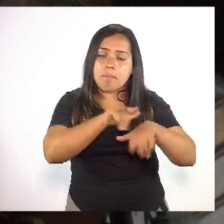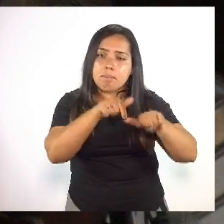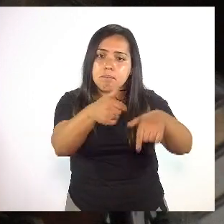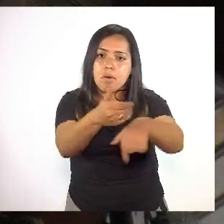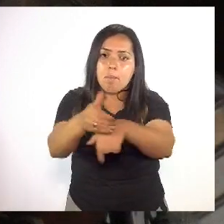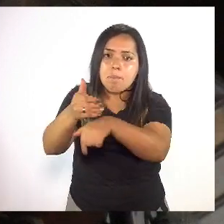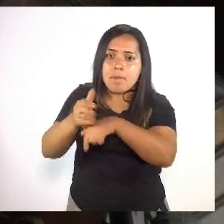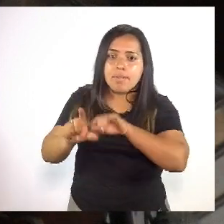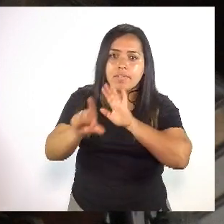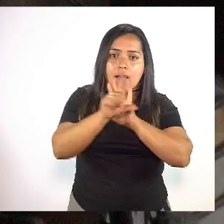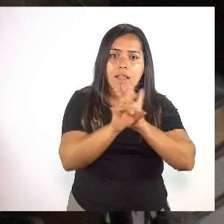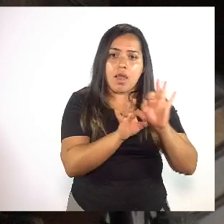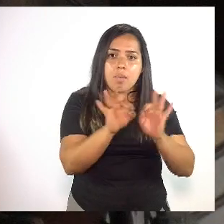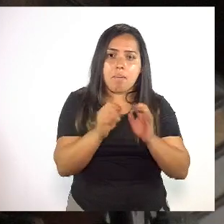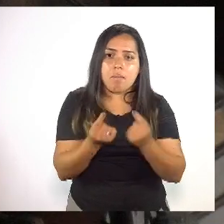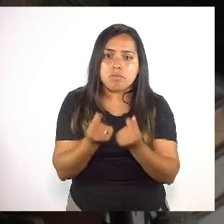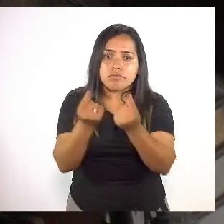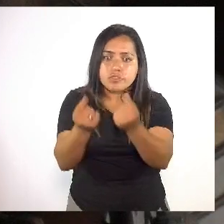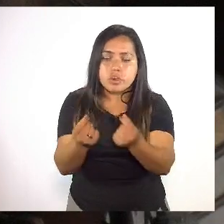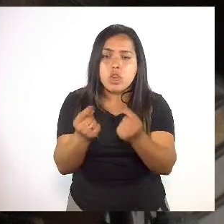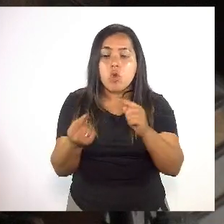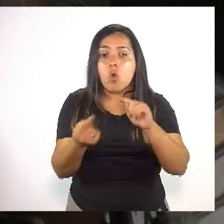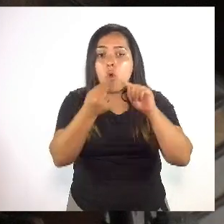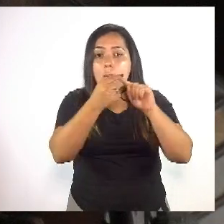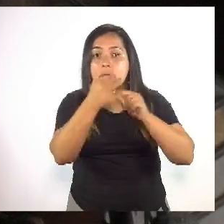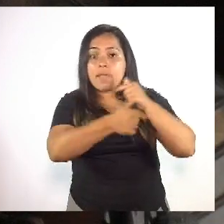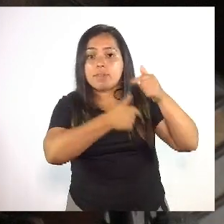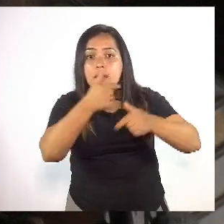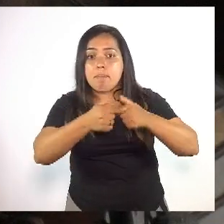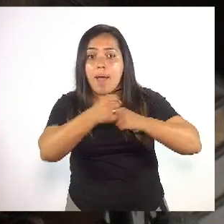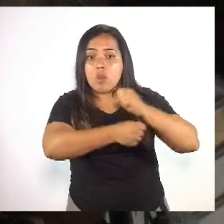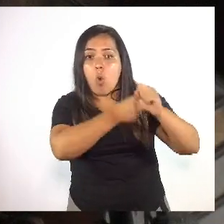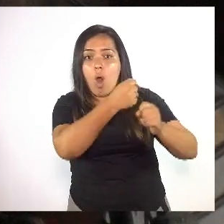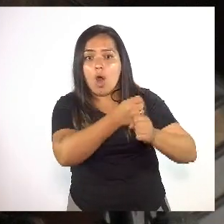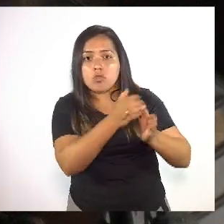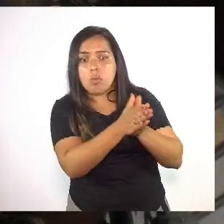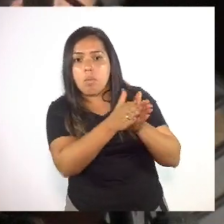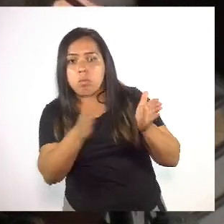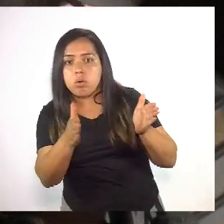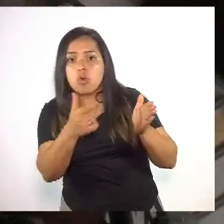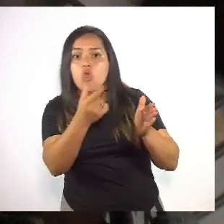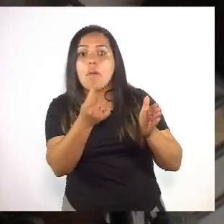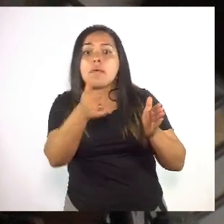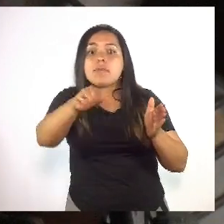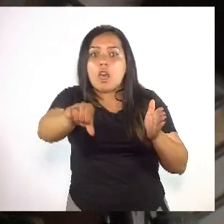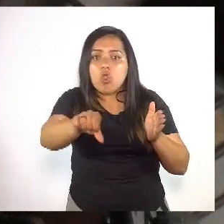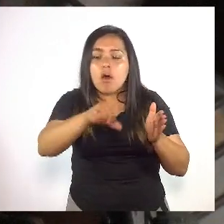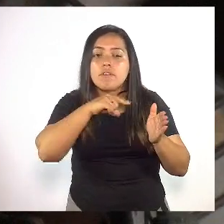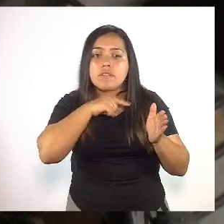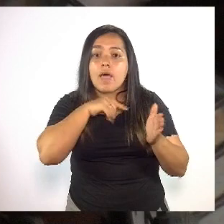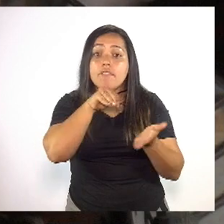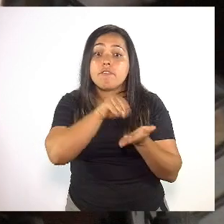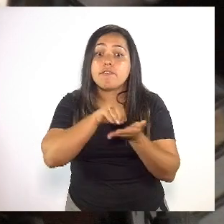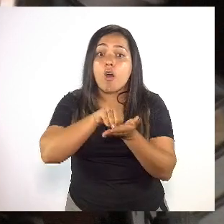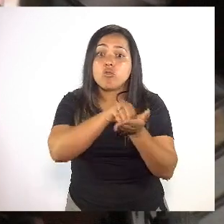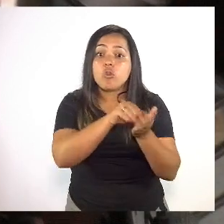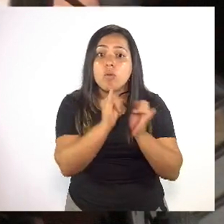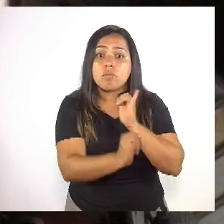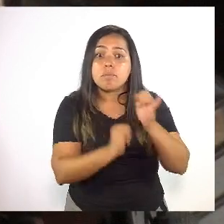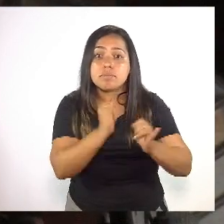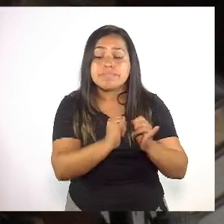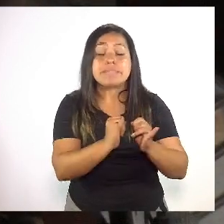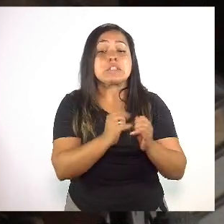lei orçamentária referente ao exercício de 2019, pautou seus atos pela